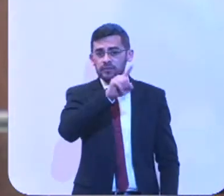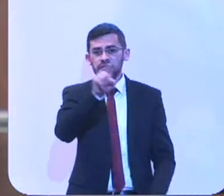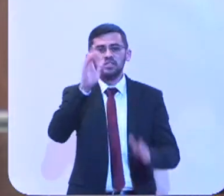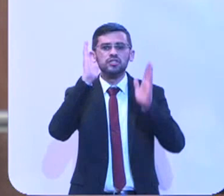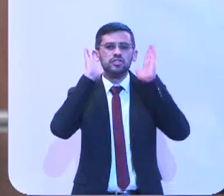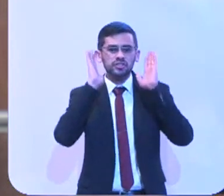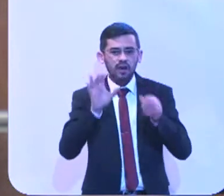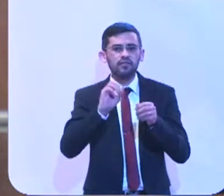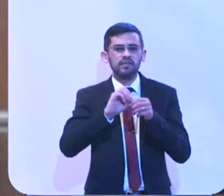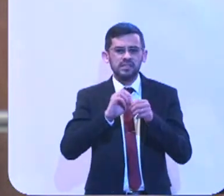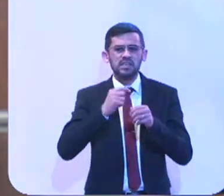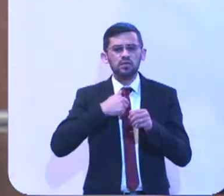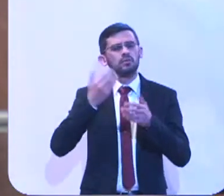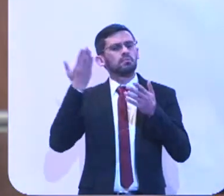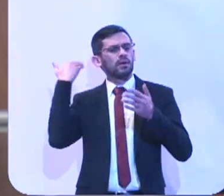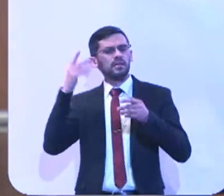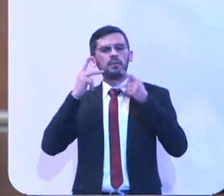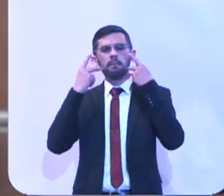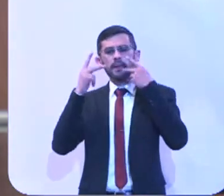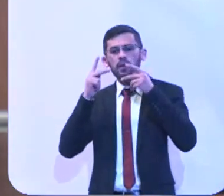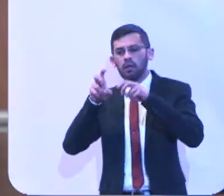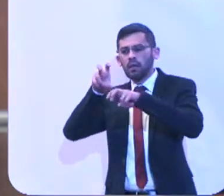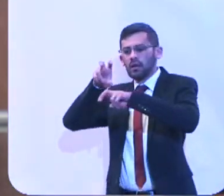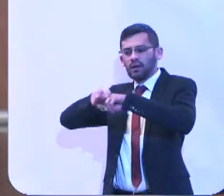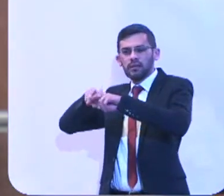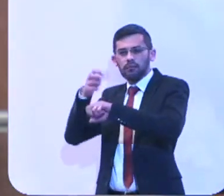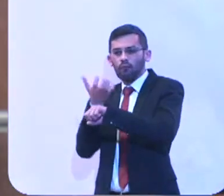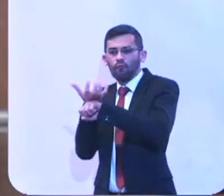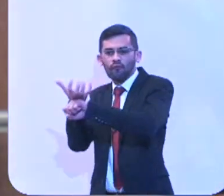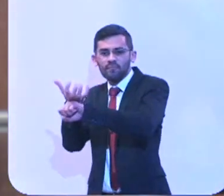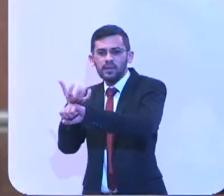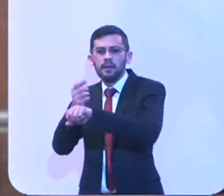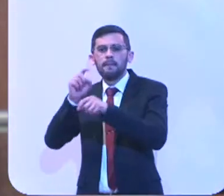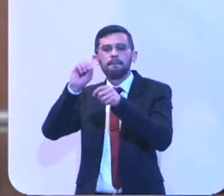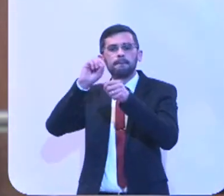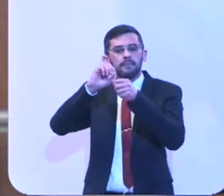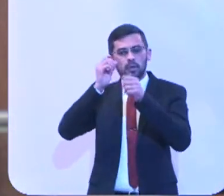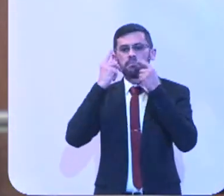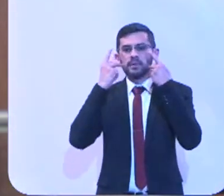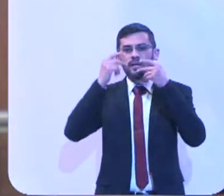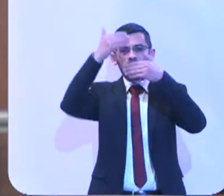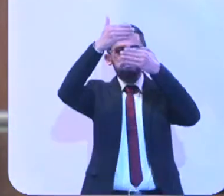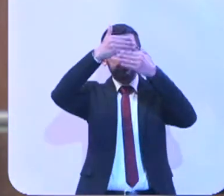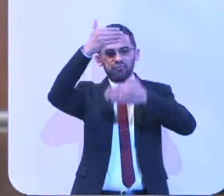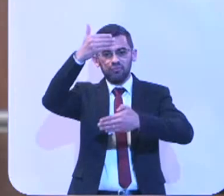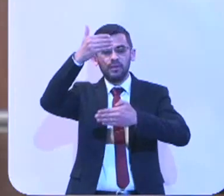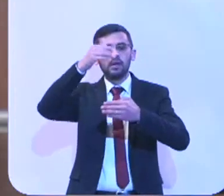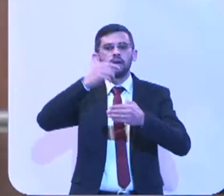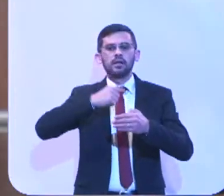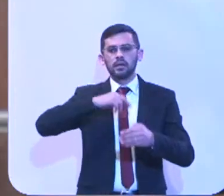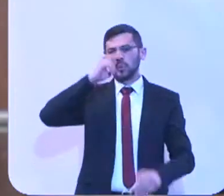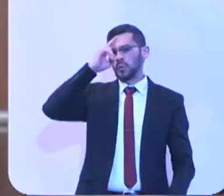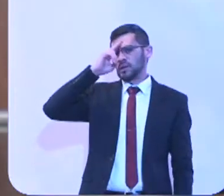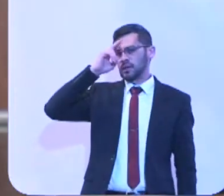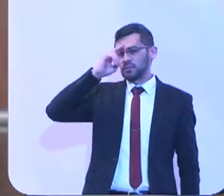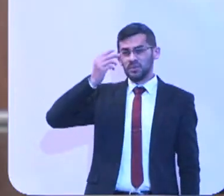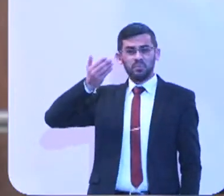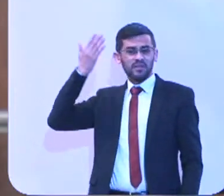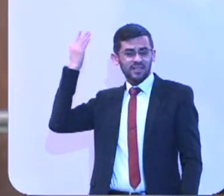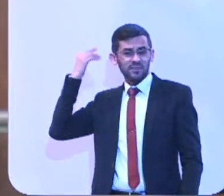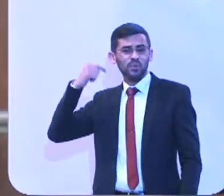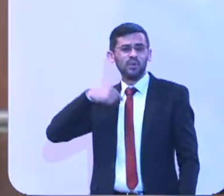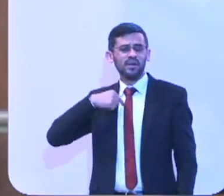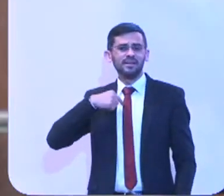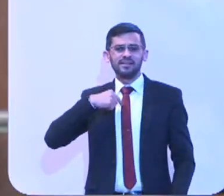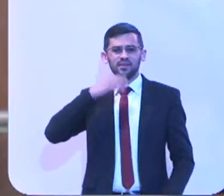mas eu já preguei para a parede, já preguei para a cadeira vazia. Eu lembro de um tempo na minha vida que eu não acreditava que Deus